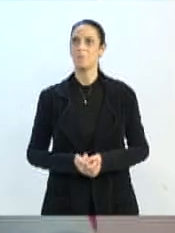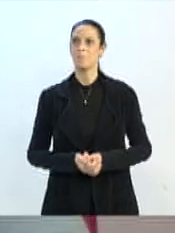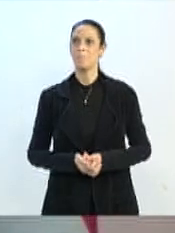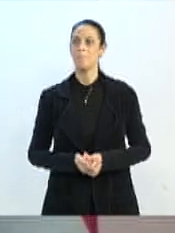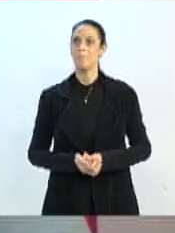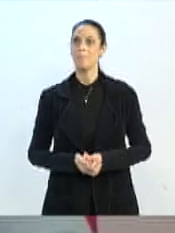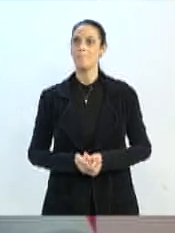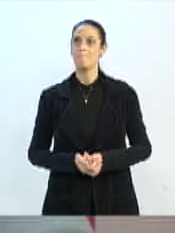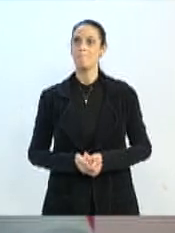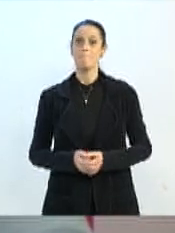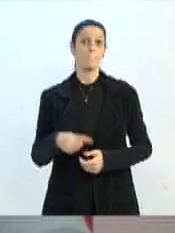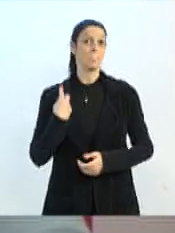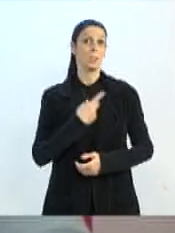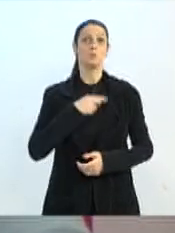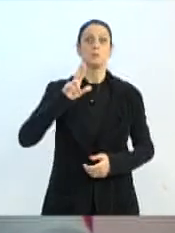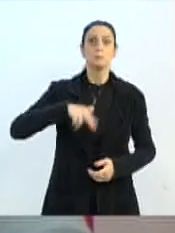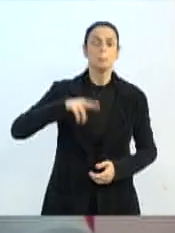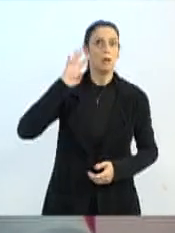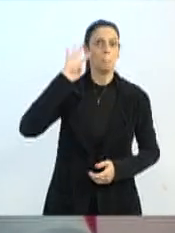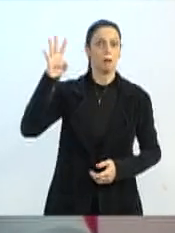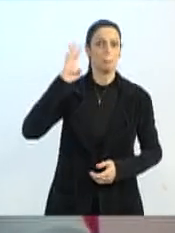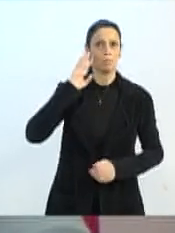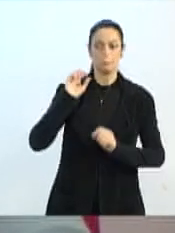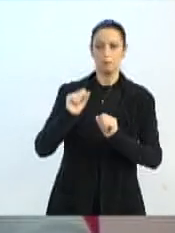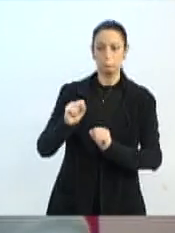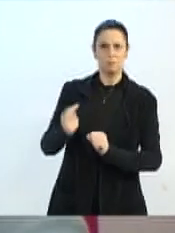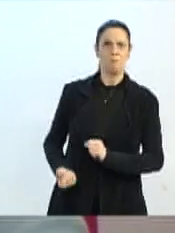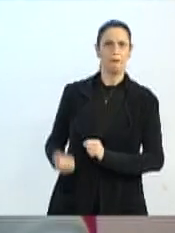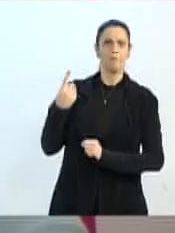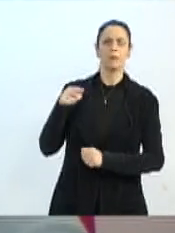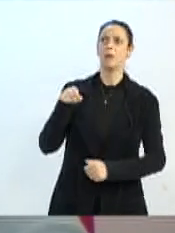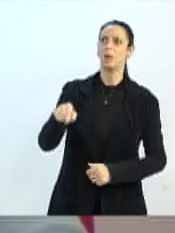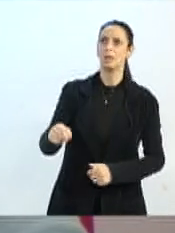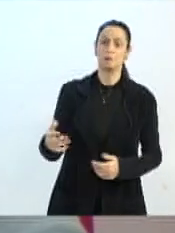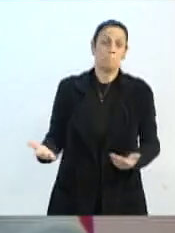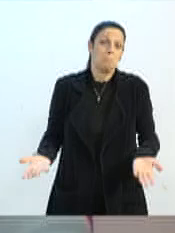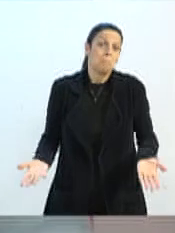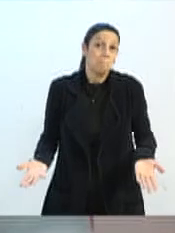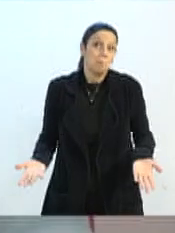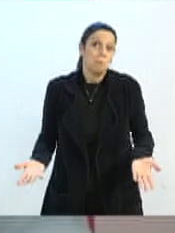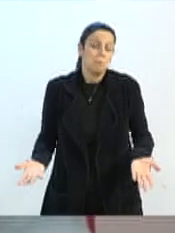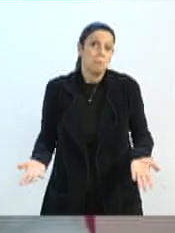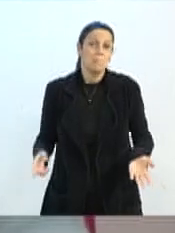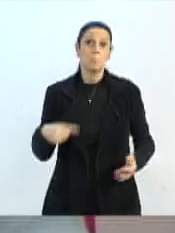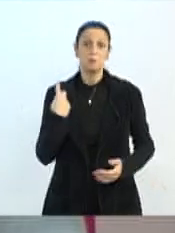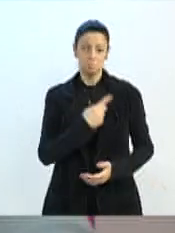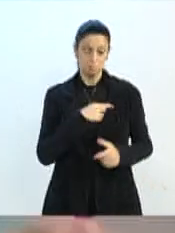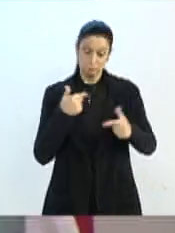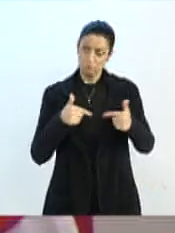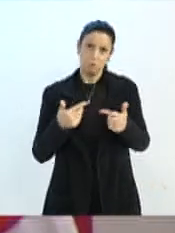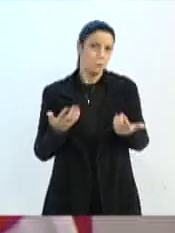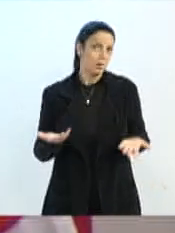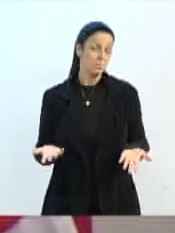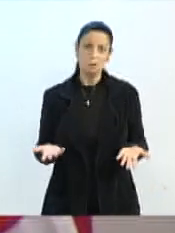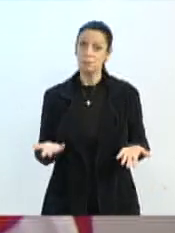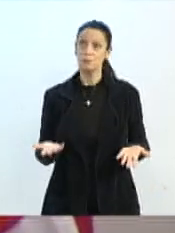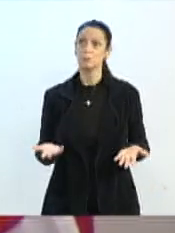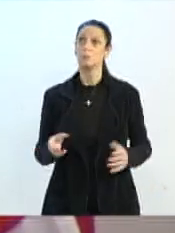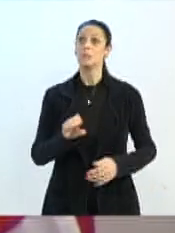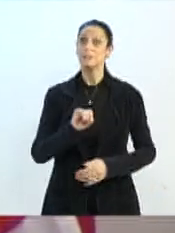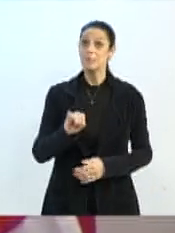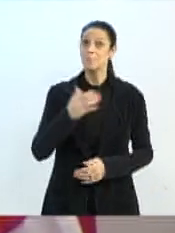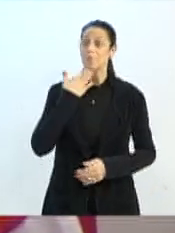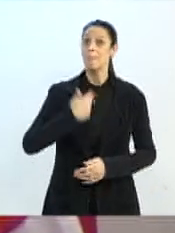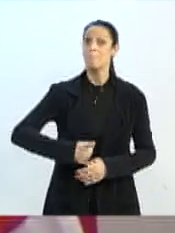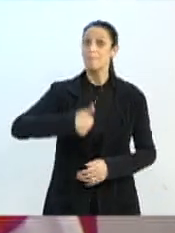se isso iria ofender ou não, mas eu não vejo nenhum motivo também para se sentir ofendidos. Estamos dentro do nosso trabalho, e se for para